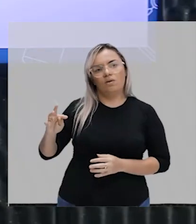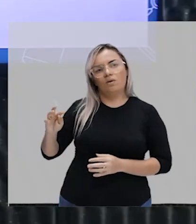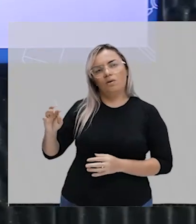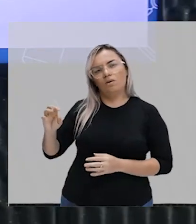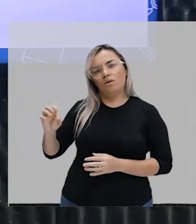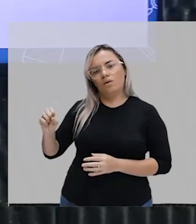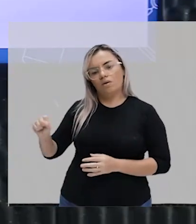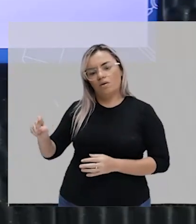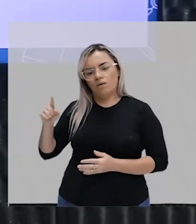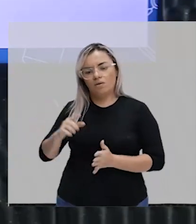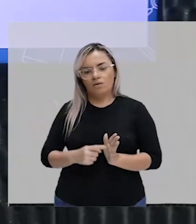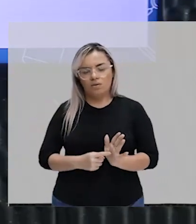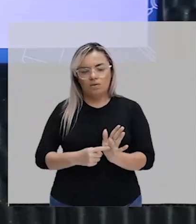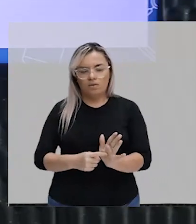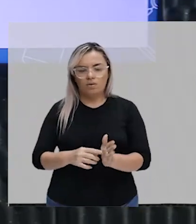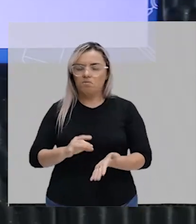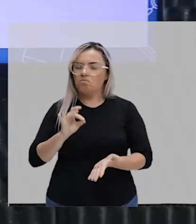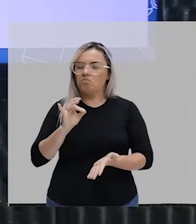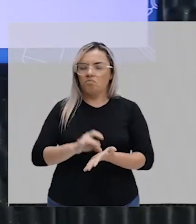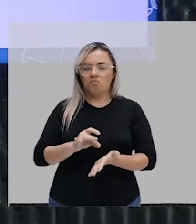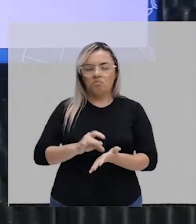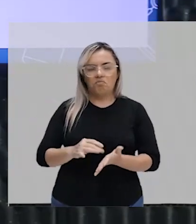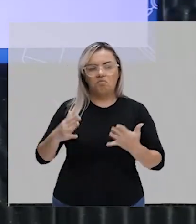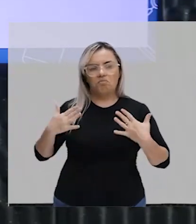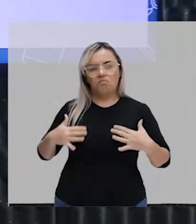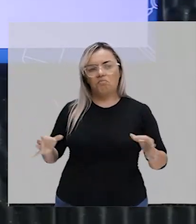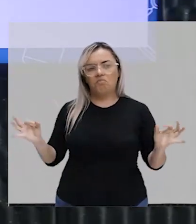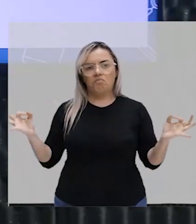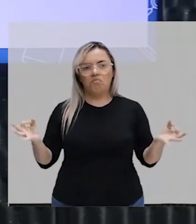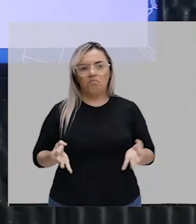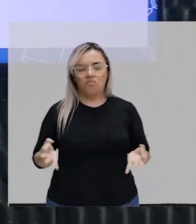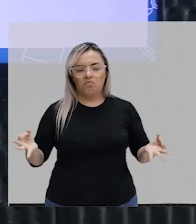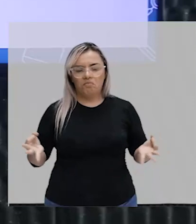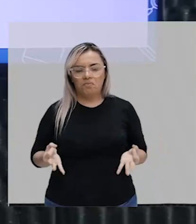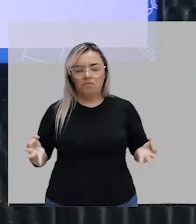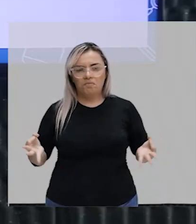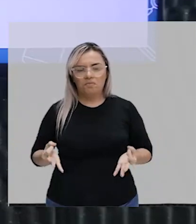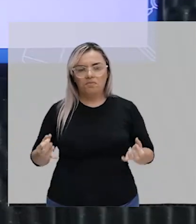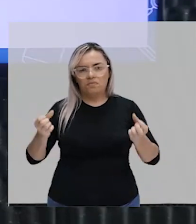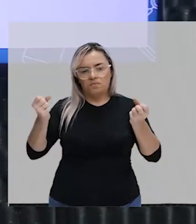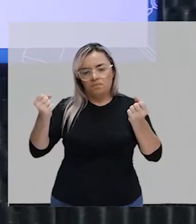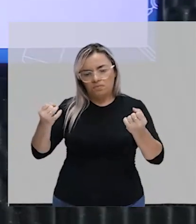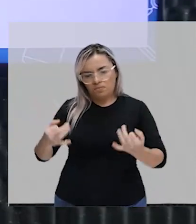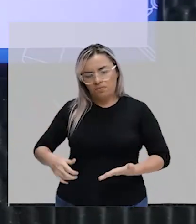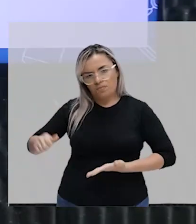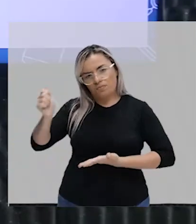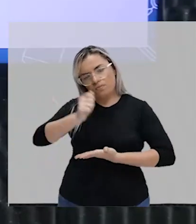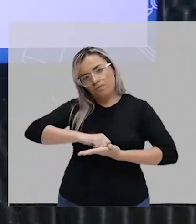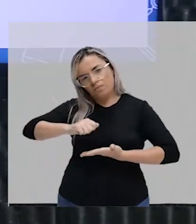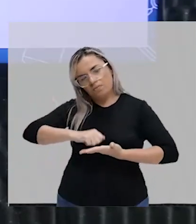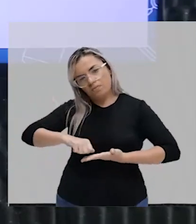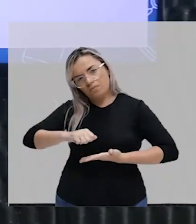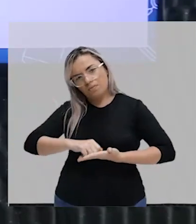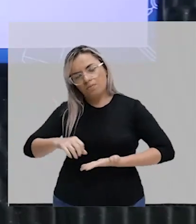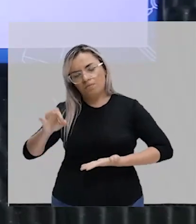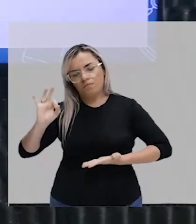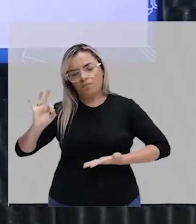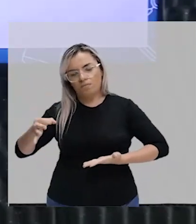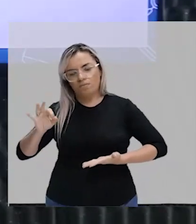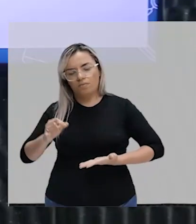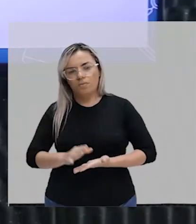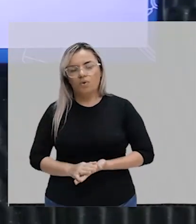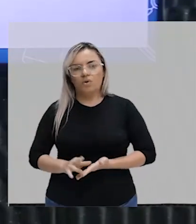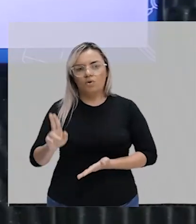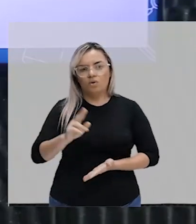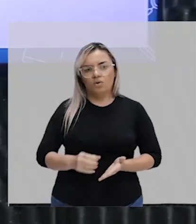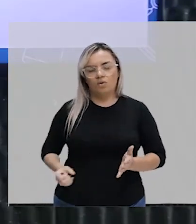para esse caso aqui, ó, tranquilo, perfeitinho, tá na escrita correta, com a simbologia correta, tá